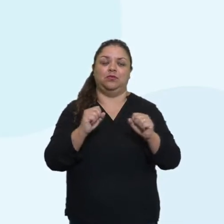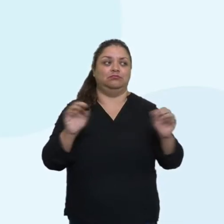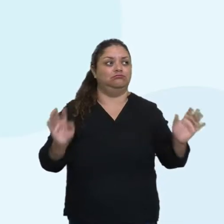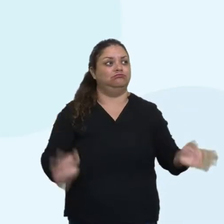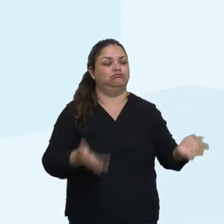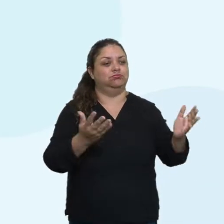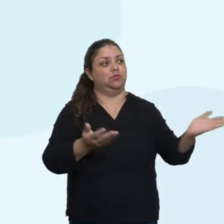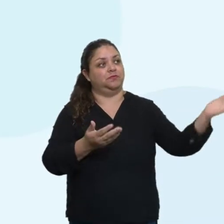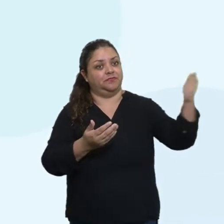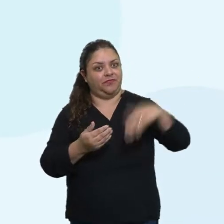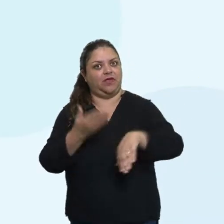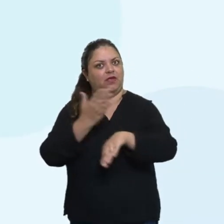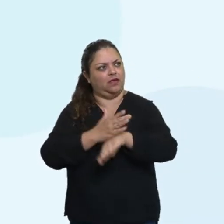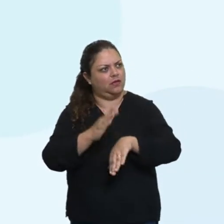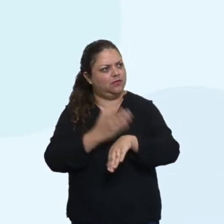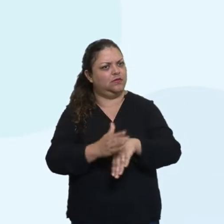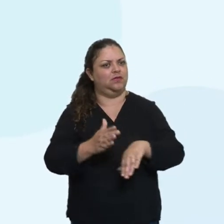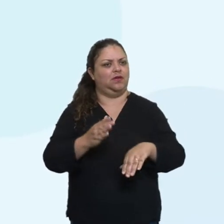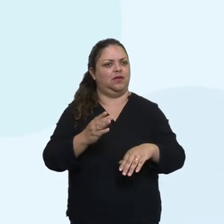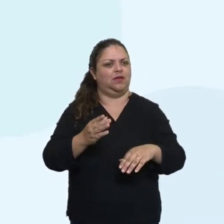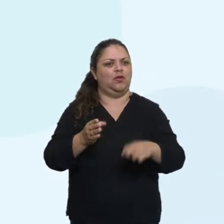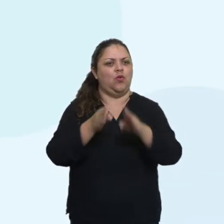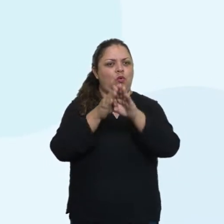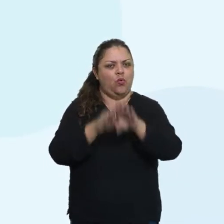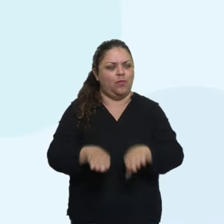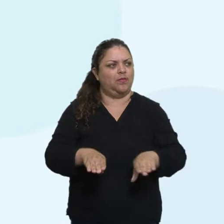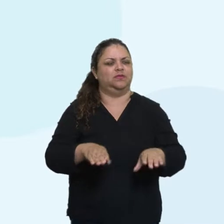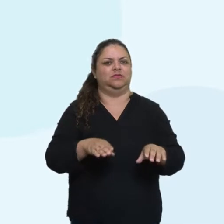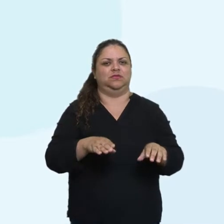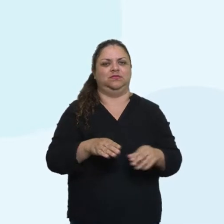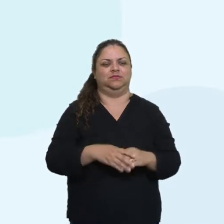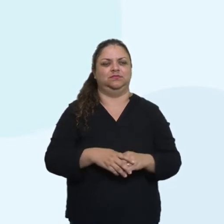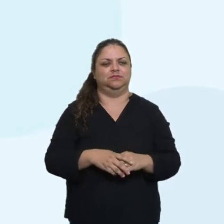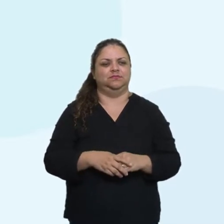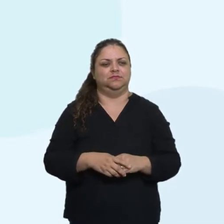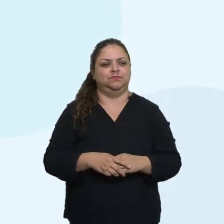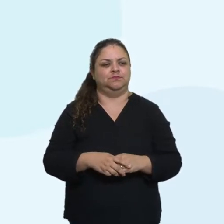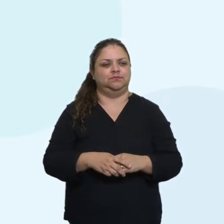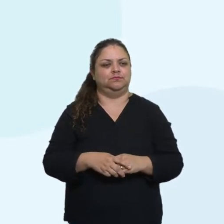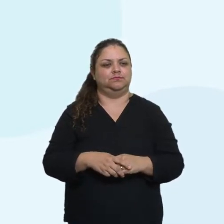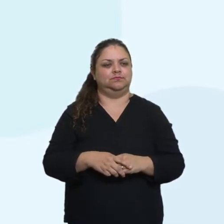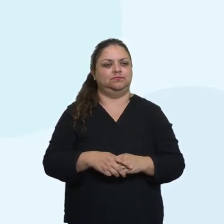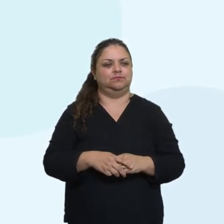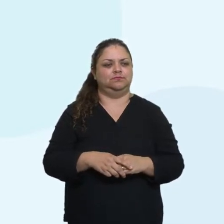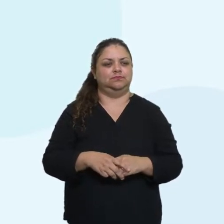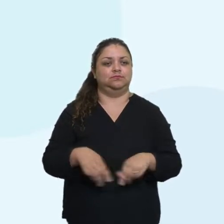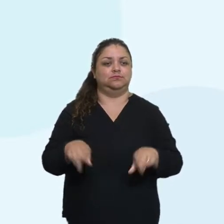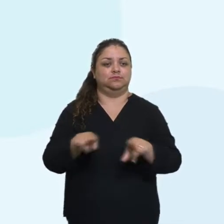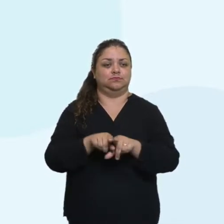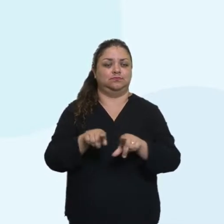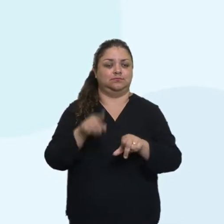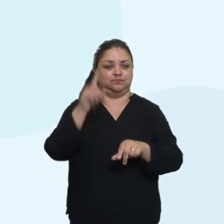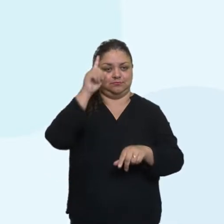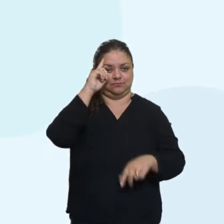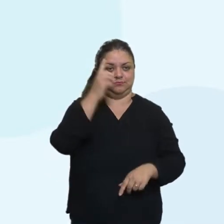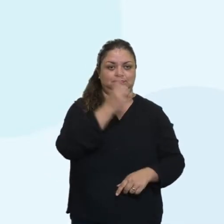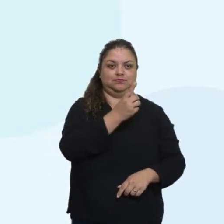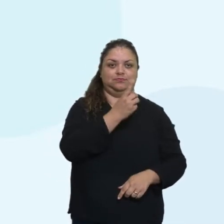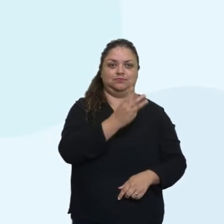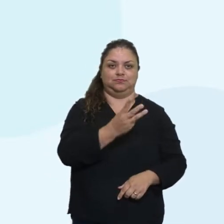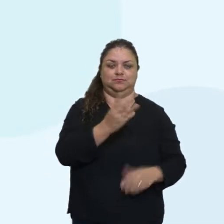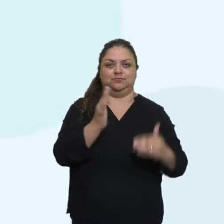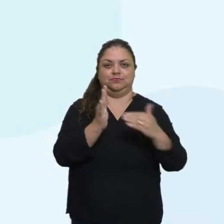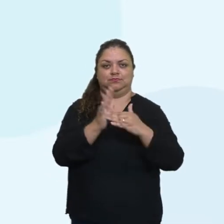e as compensações de ausências bom no geral do dia treze ao dia